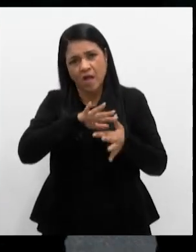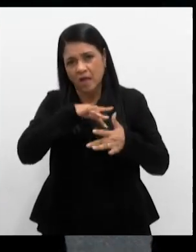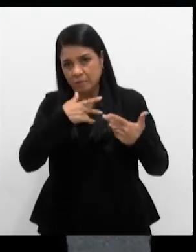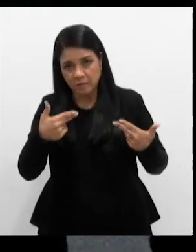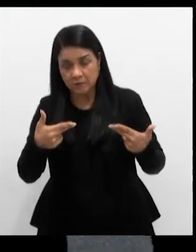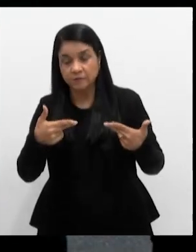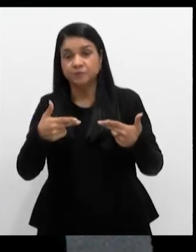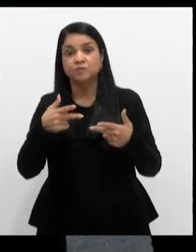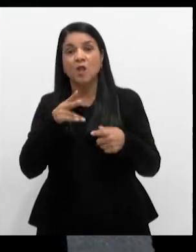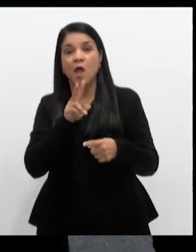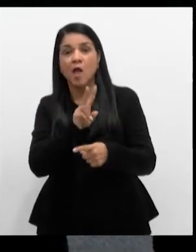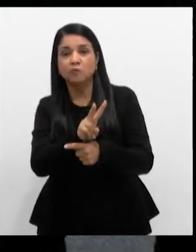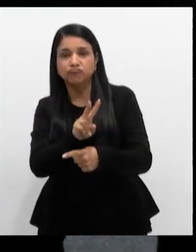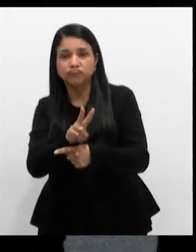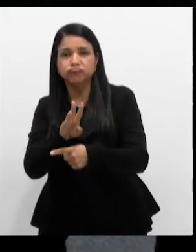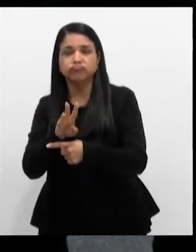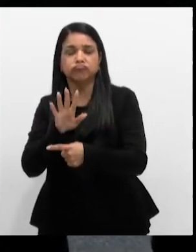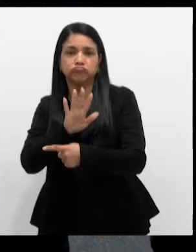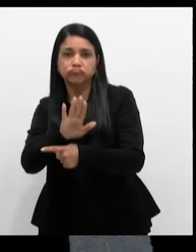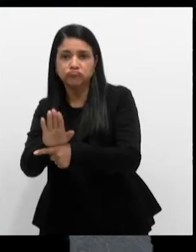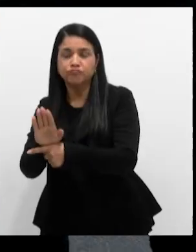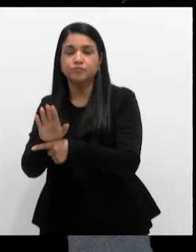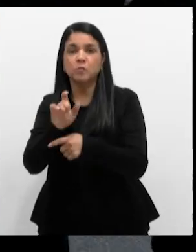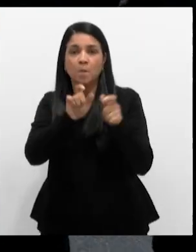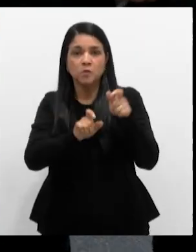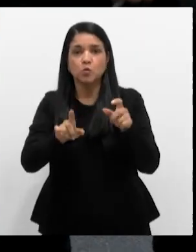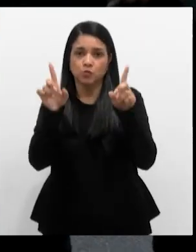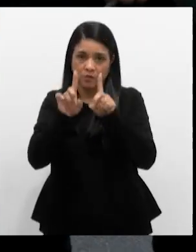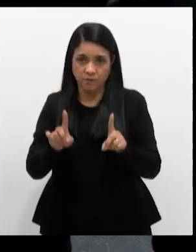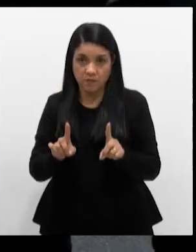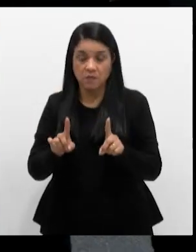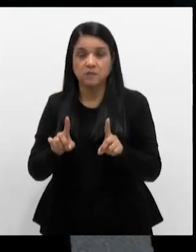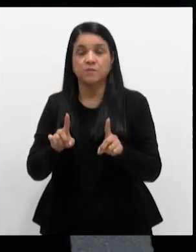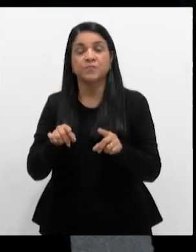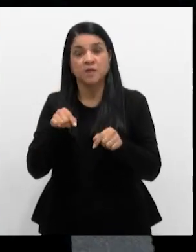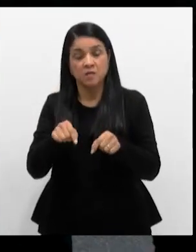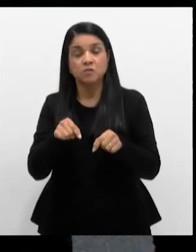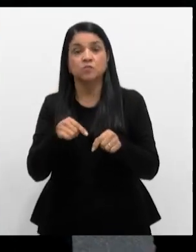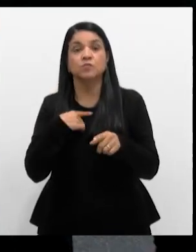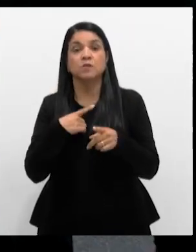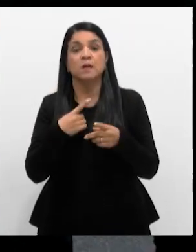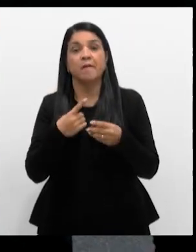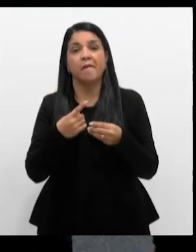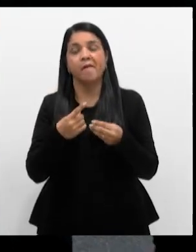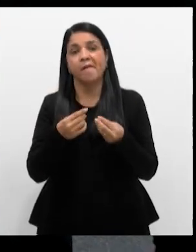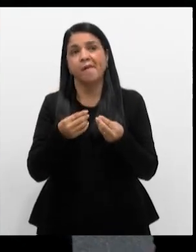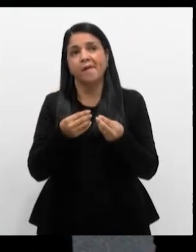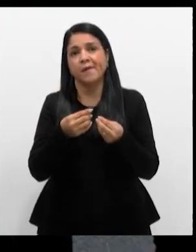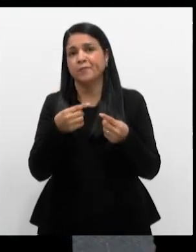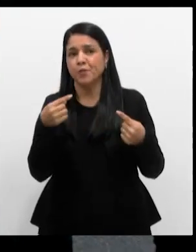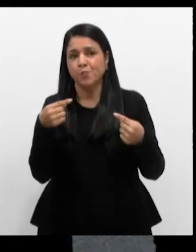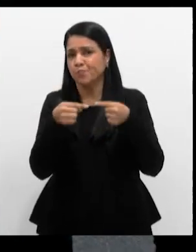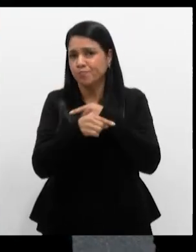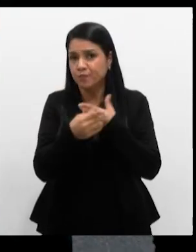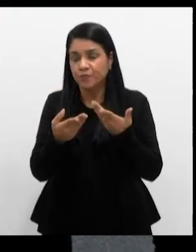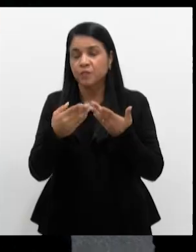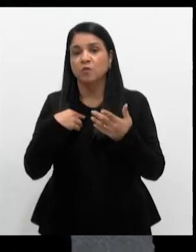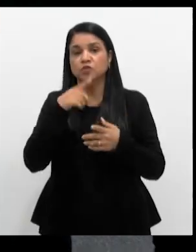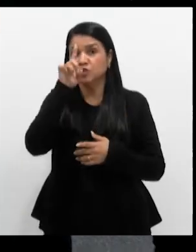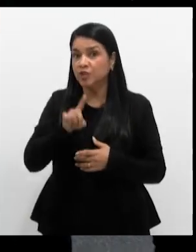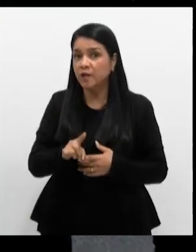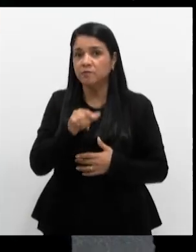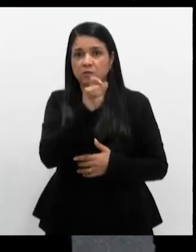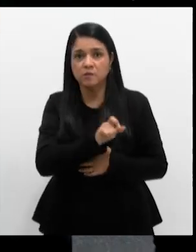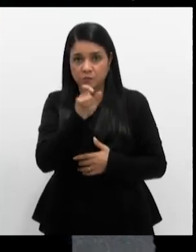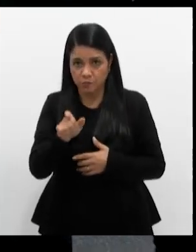isso fere o direito do consumidor. É claro que as companhias aéreas possuem concessões federais, mas